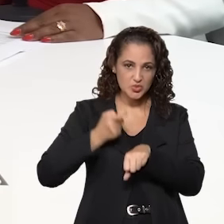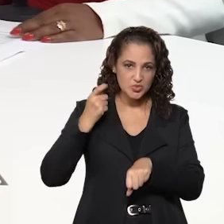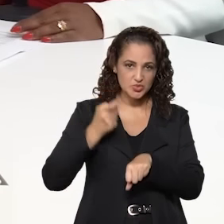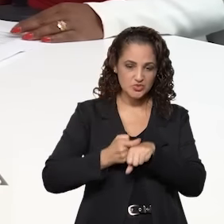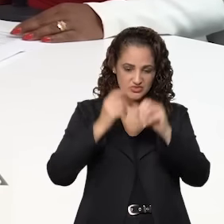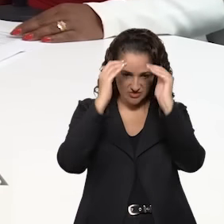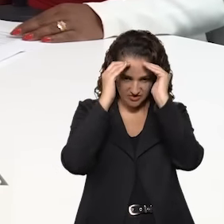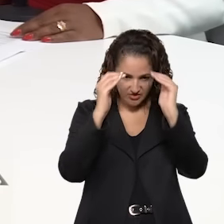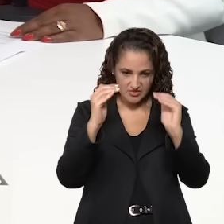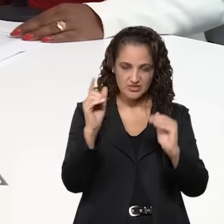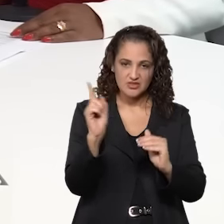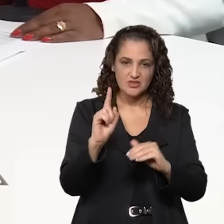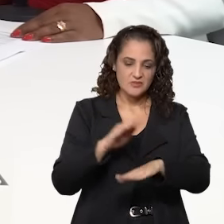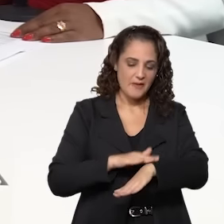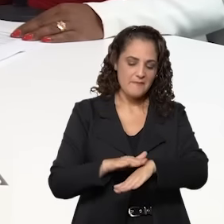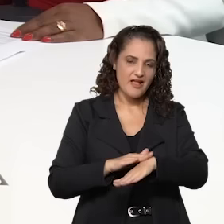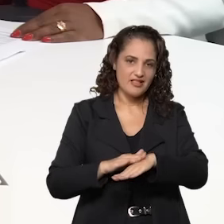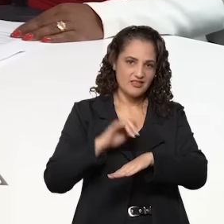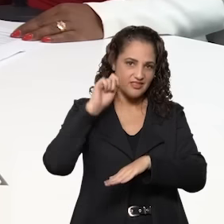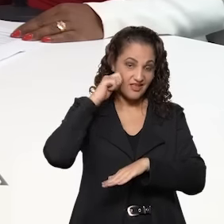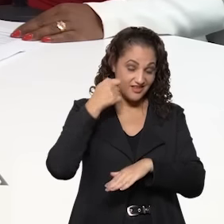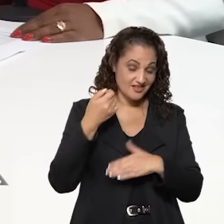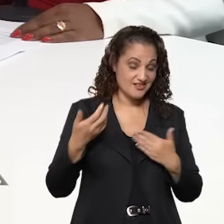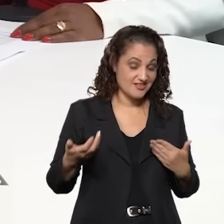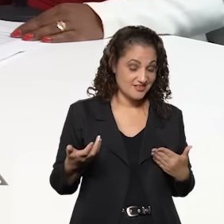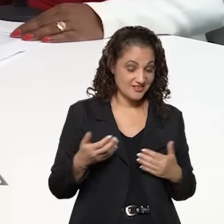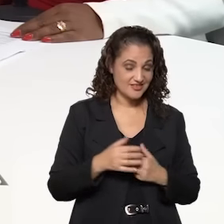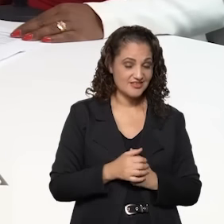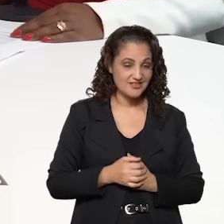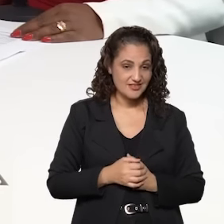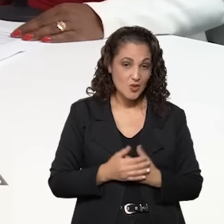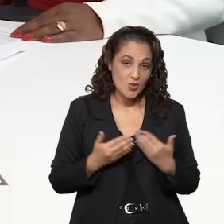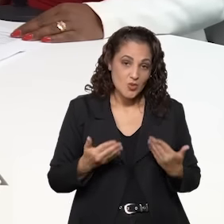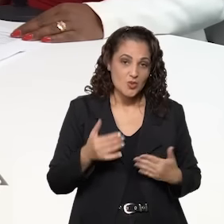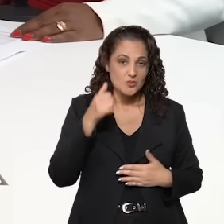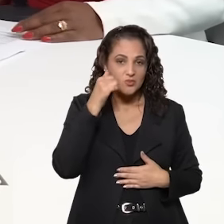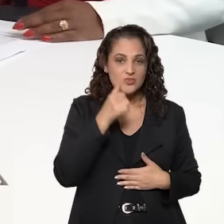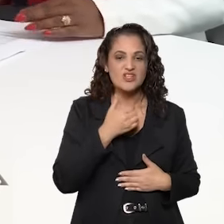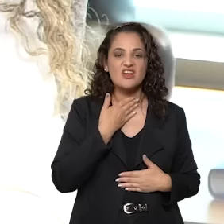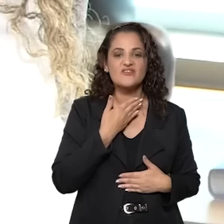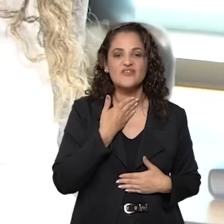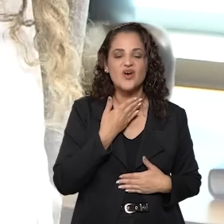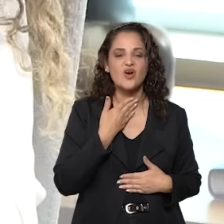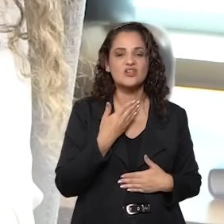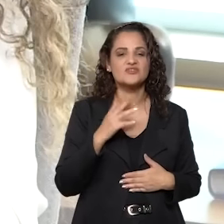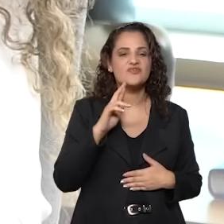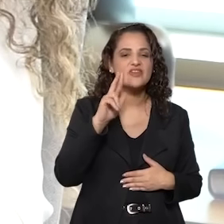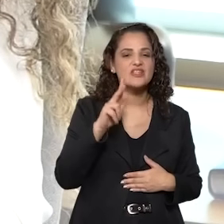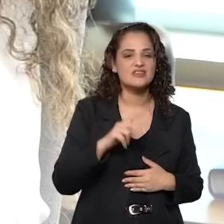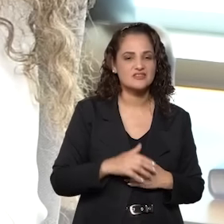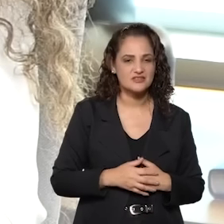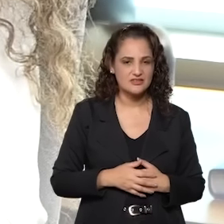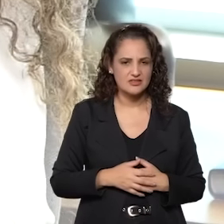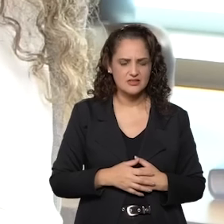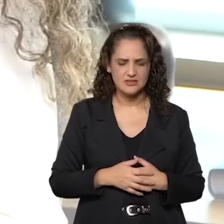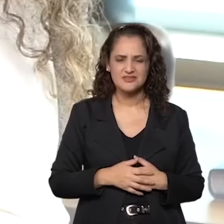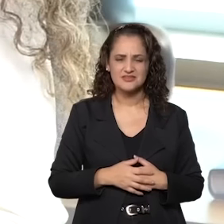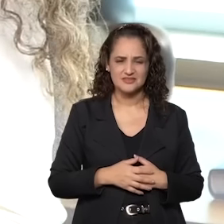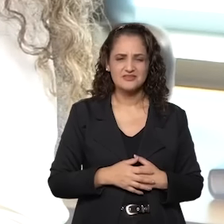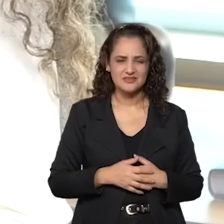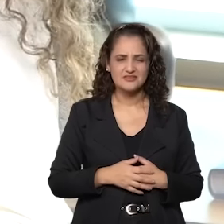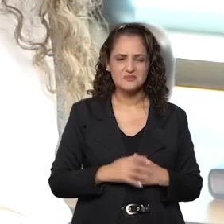uma uma mulher que tem uma voz um pouco mais fina né assim ela tem que se preocupar não é só com o conteúdo que ela vai